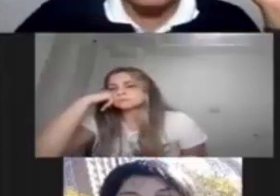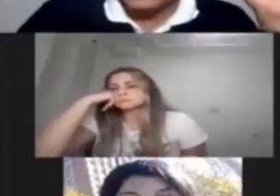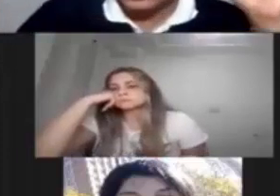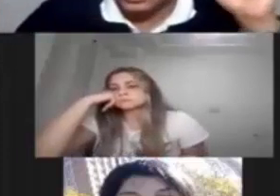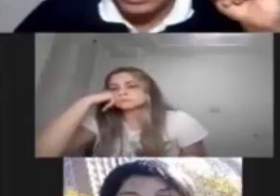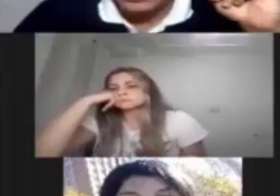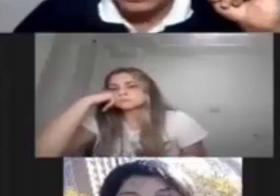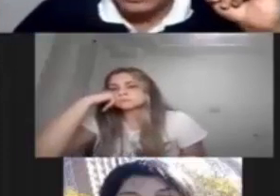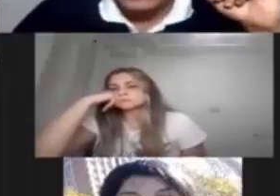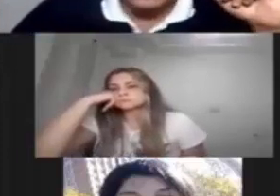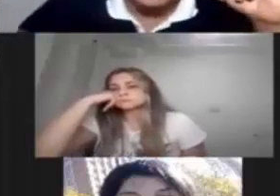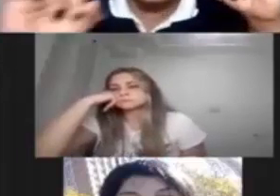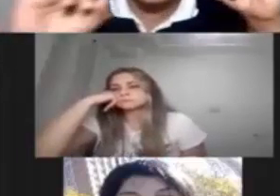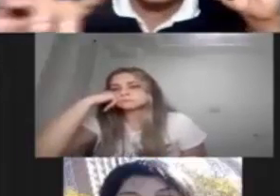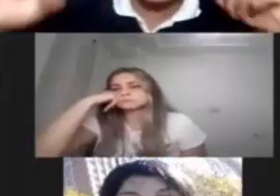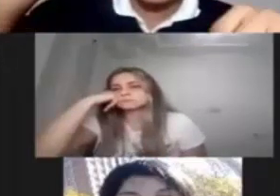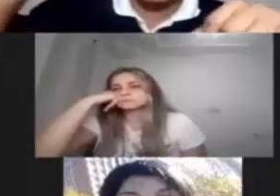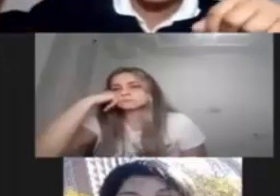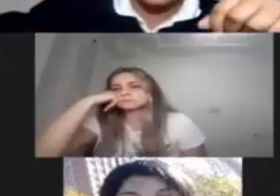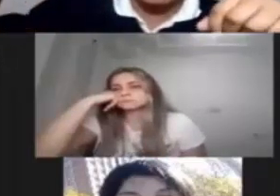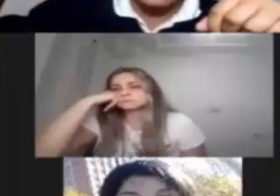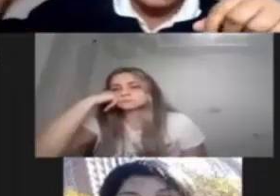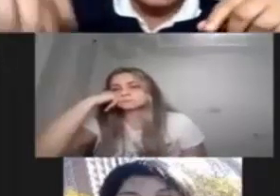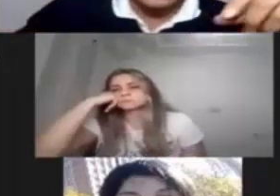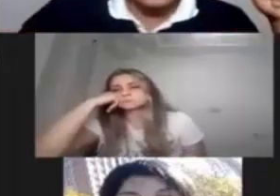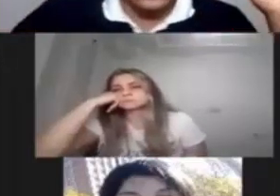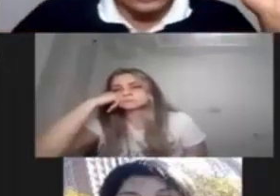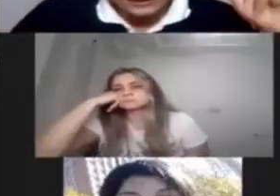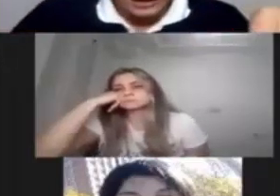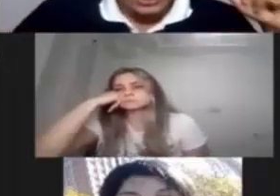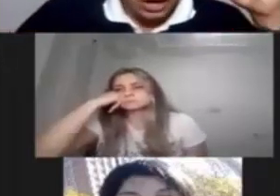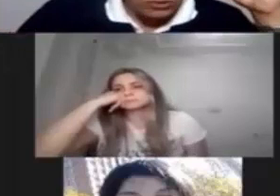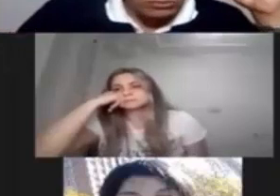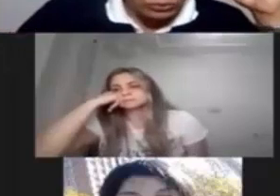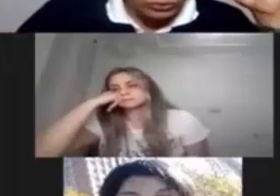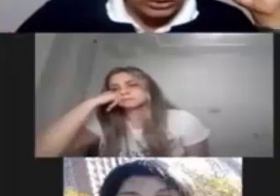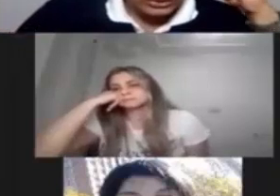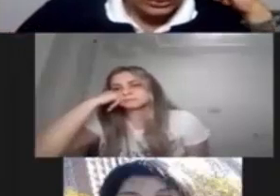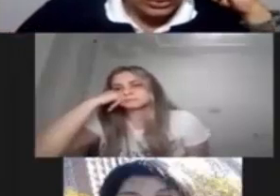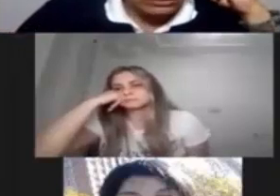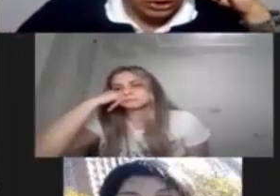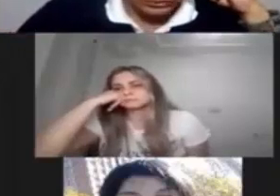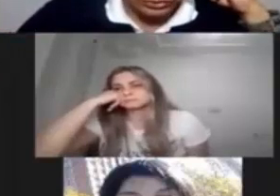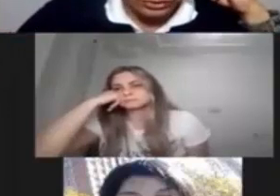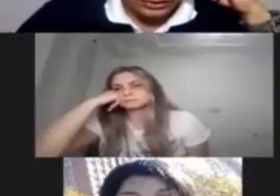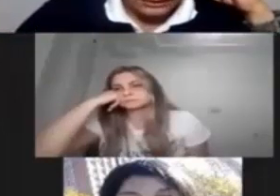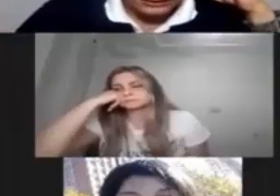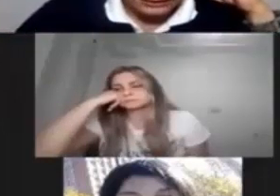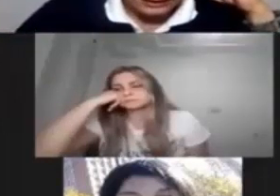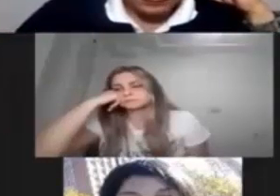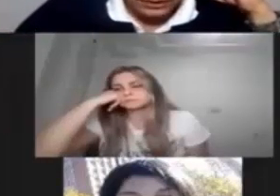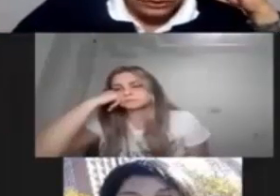lugar e não é ele foi até o terceiro céu e ele foi até ao mundo dos mortos